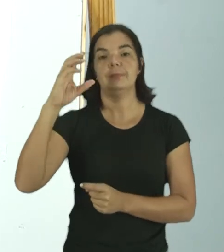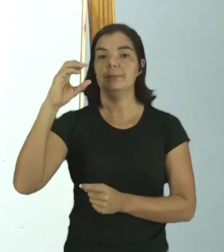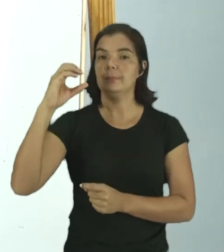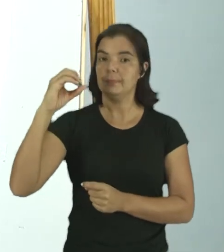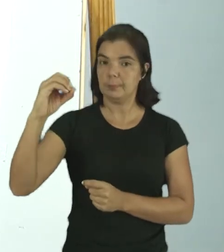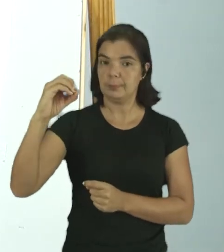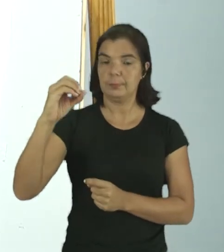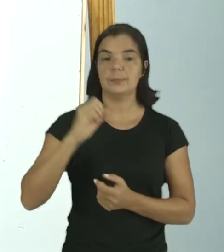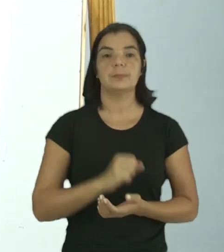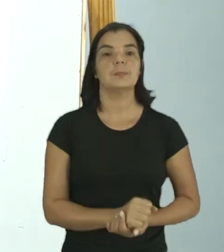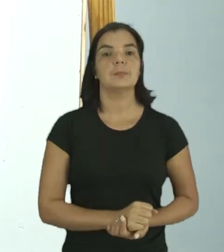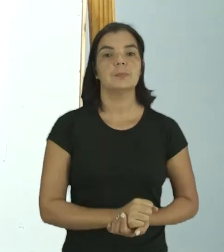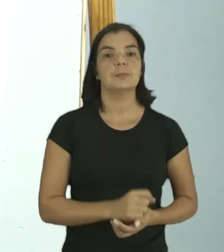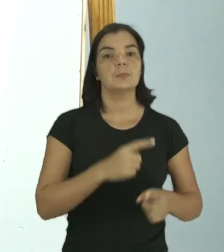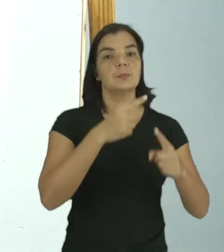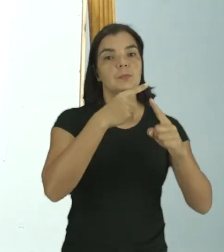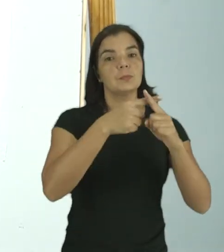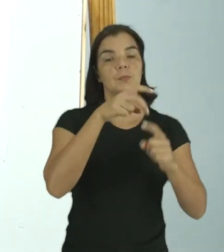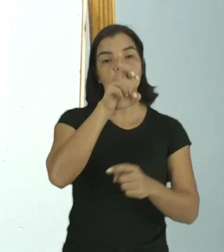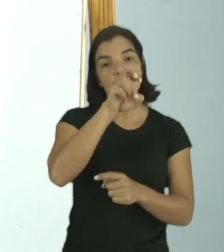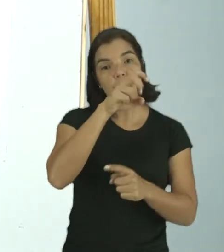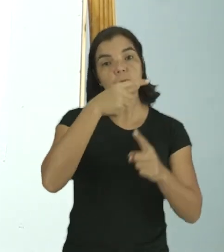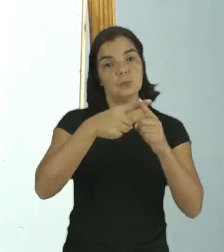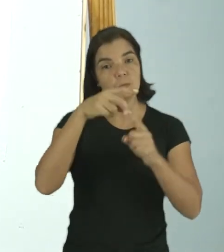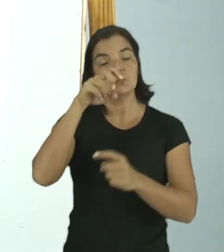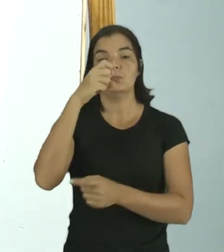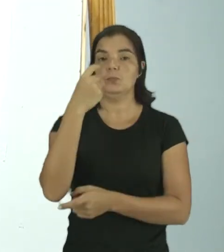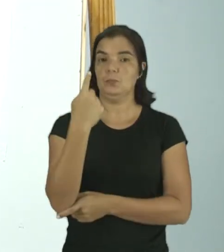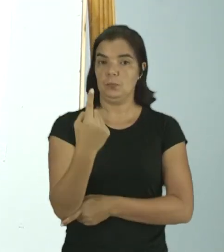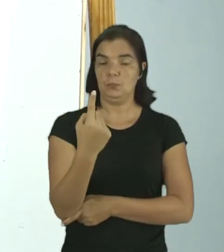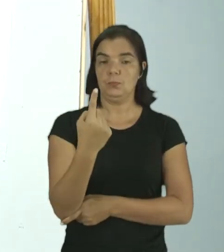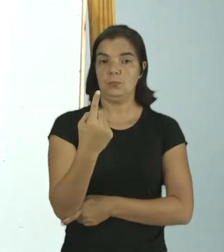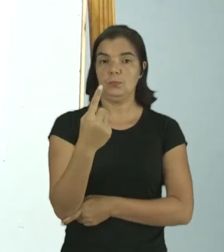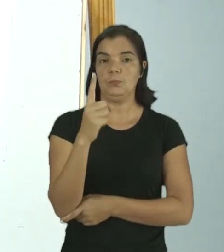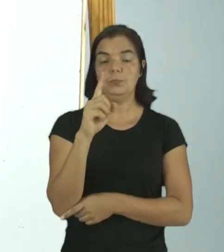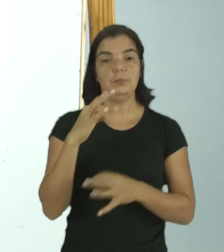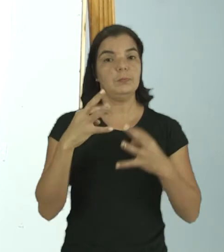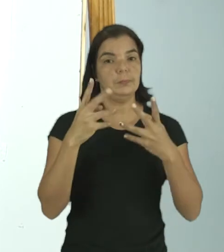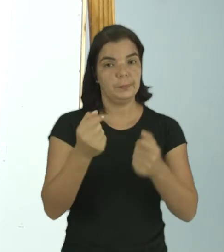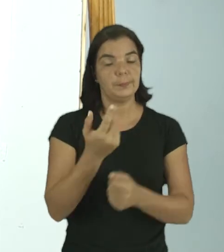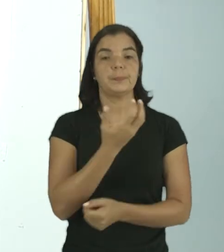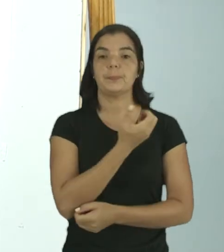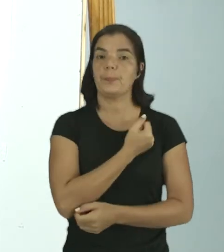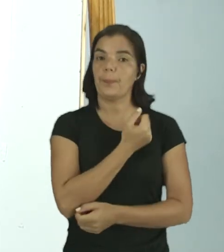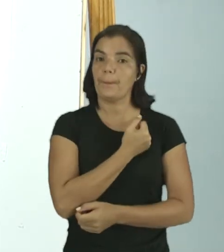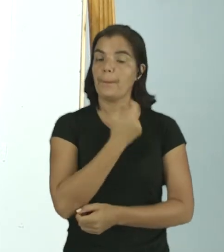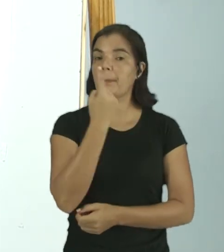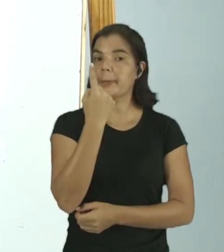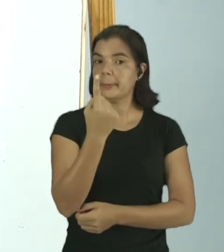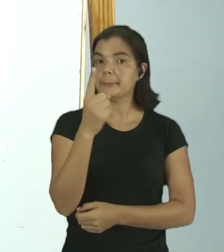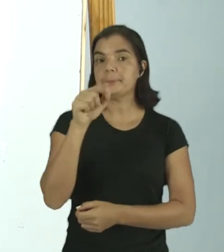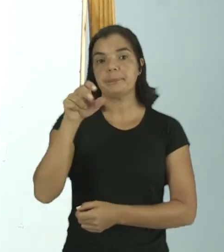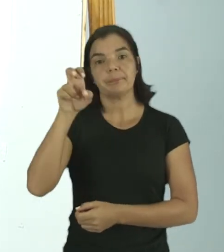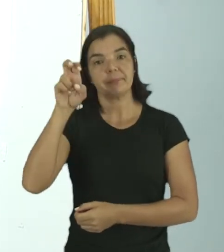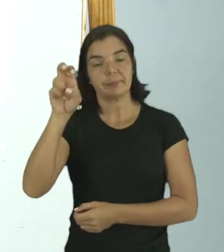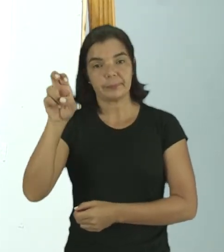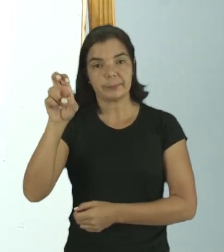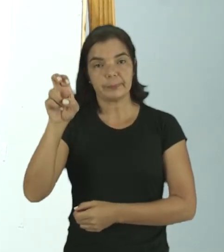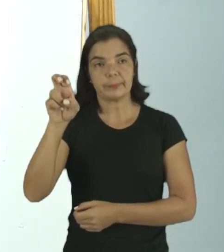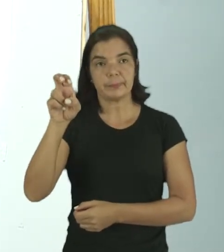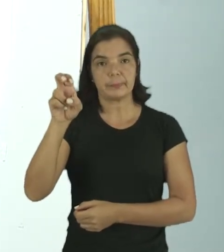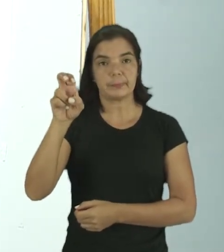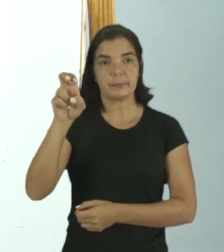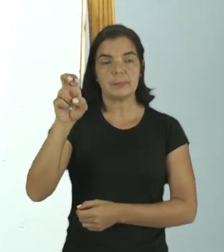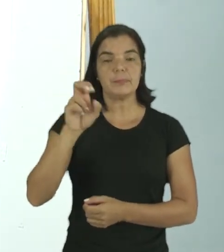sempre vai dar 05 vezes um todo número multiplicado por um vai dar